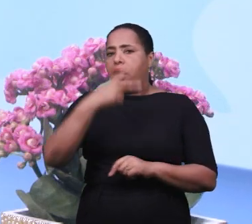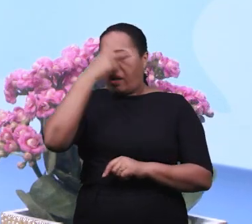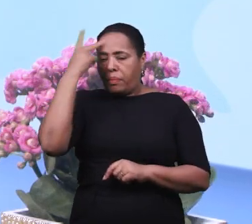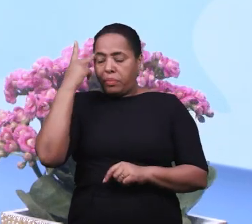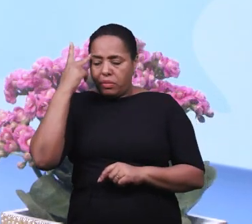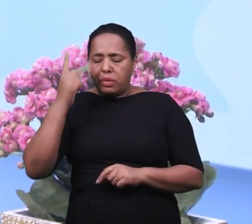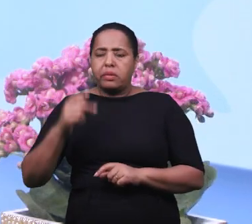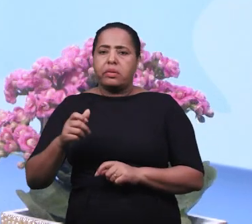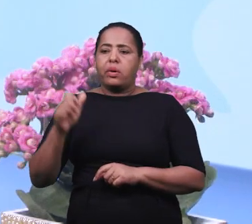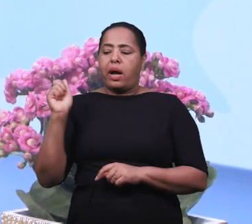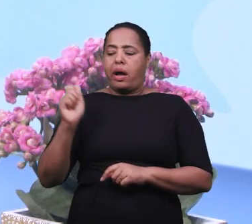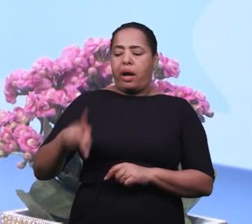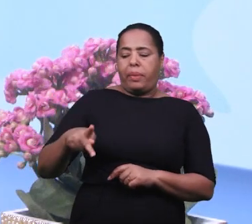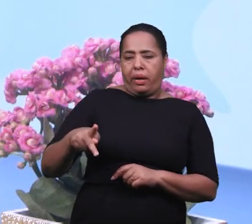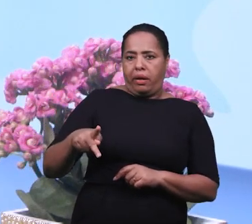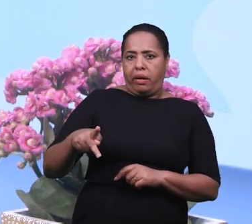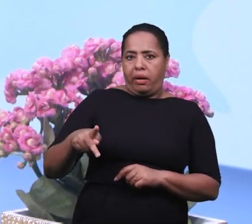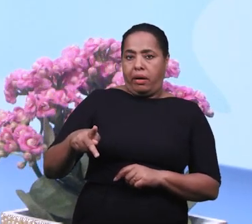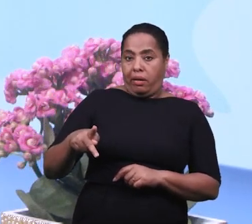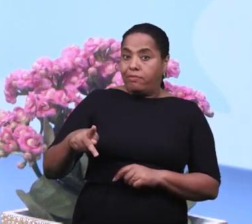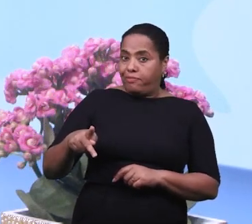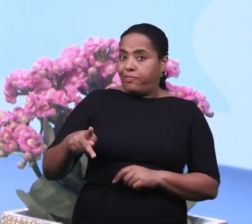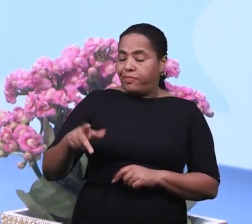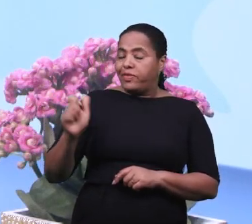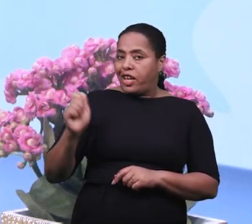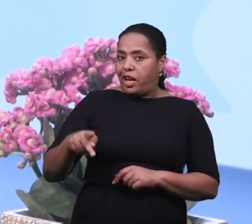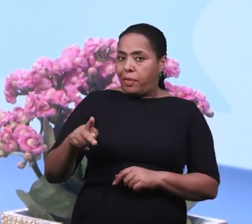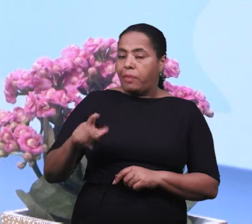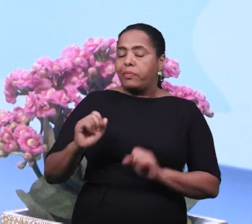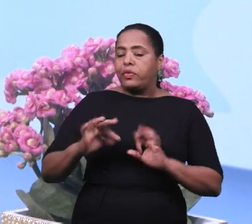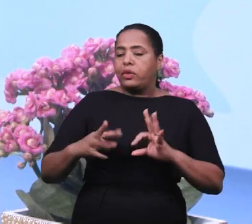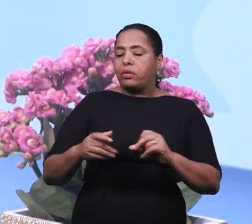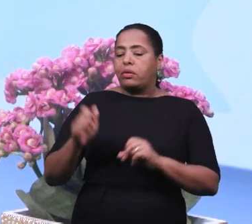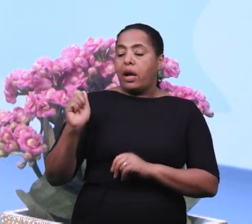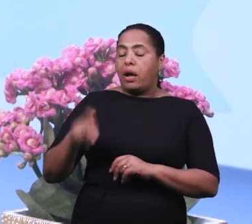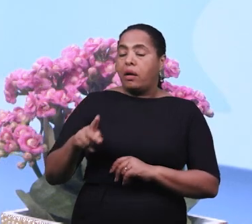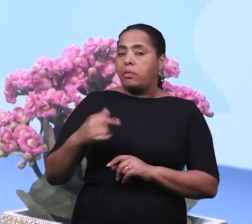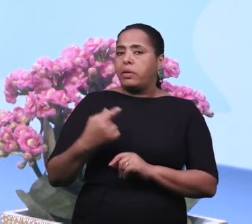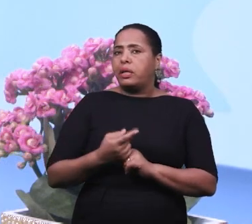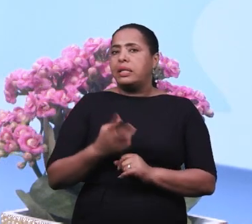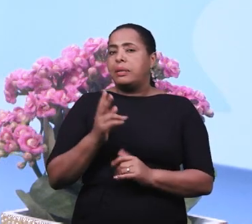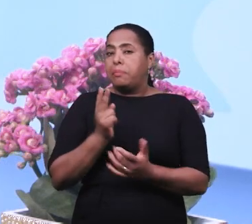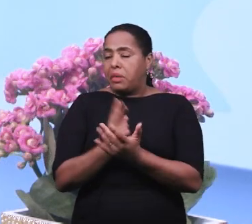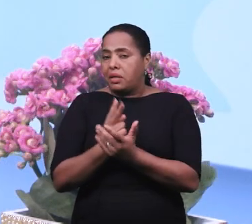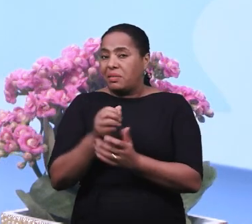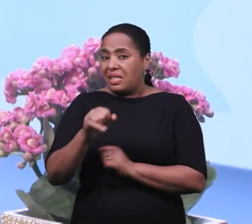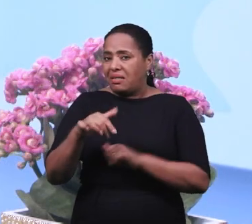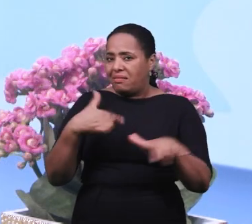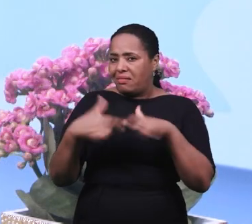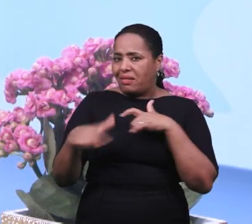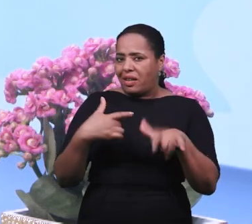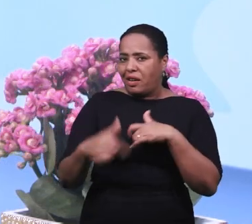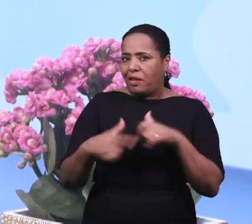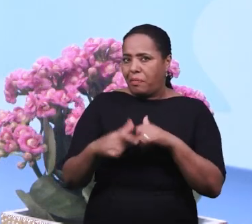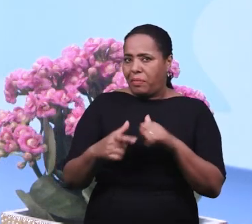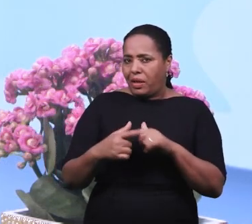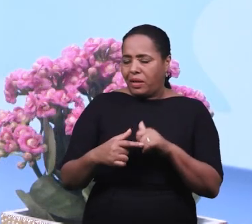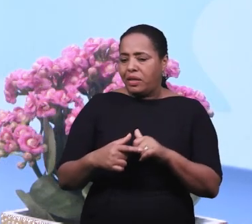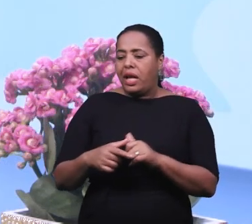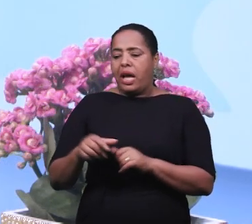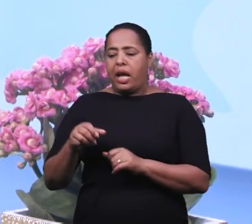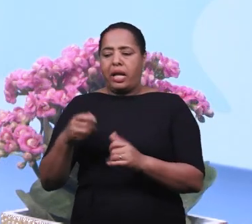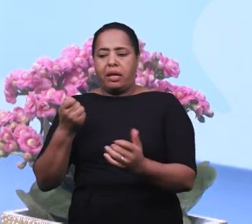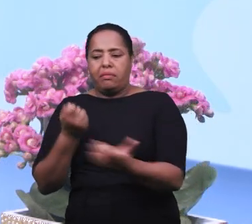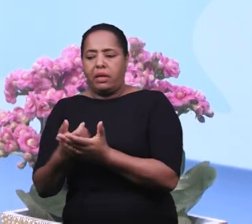mesmo aposentada, tá? Mesmo aposentada, isso é em todos os regimes, mesmo aposentada, se ela estiver trabalhando, ela vai estar recolhendo para o